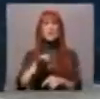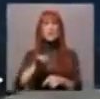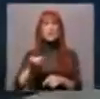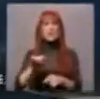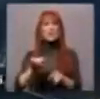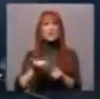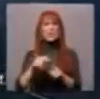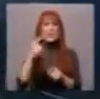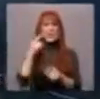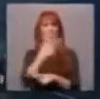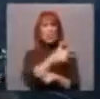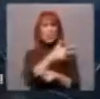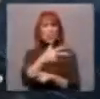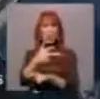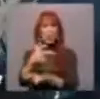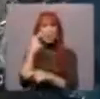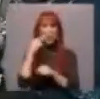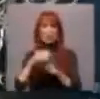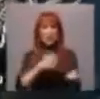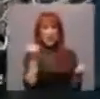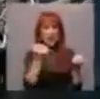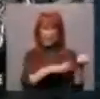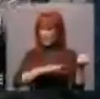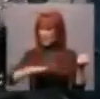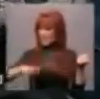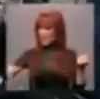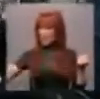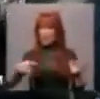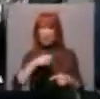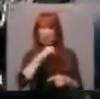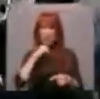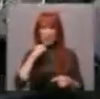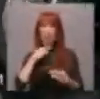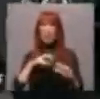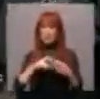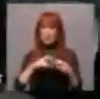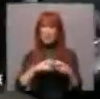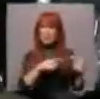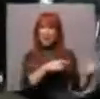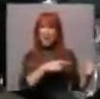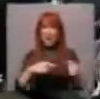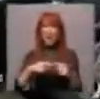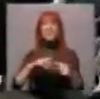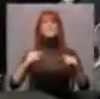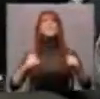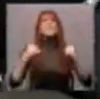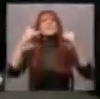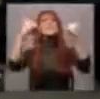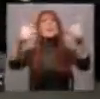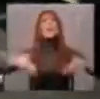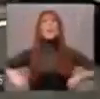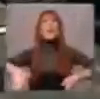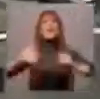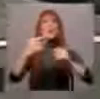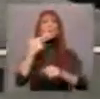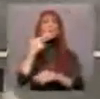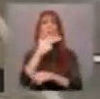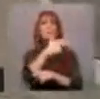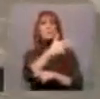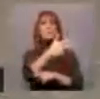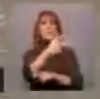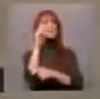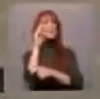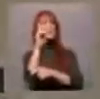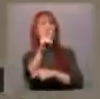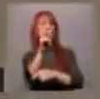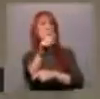a mostrar, esta é a fila de automóveis que sofreu alguns danos. No outro lado da estrada, vou pedir ao João que aponte, por